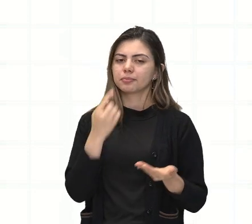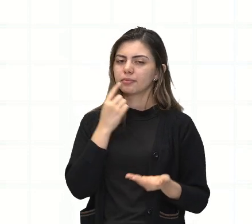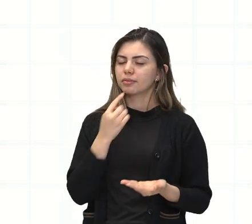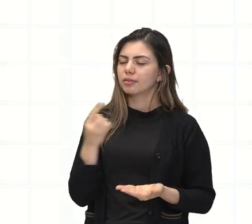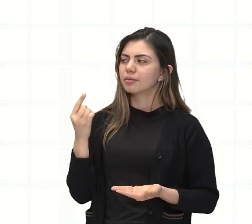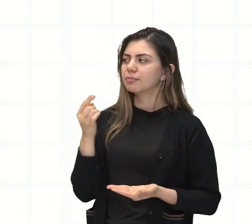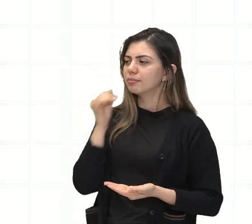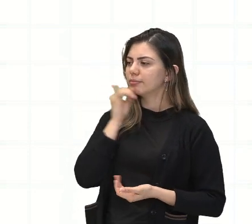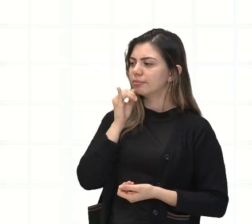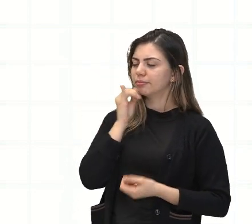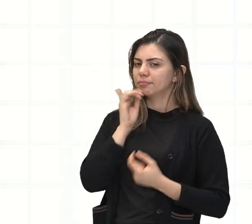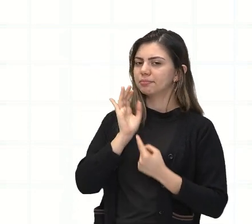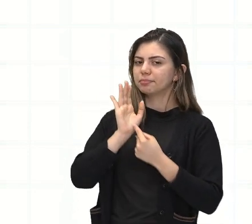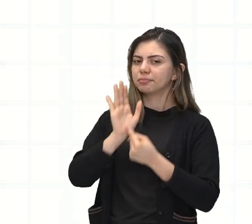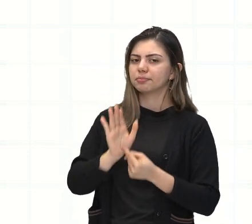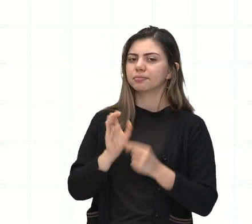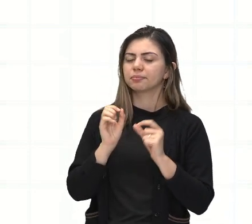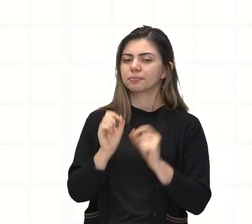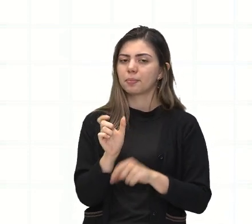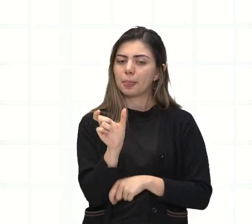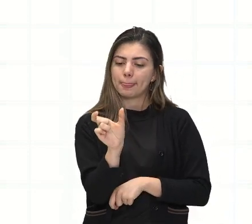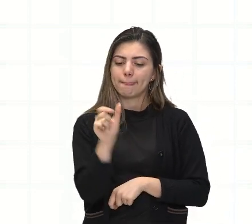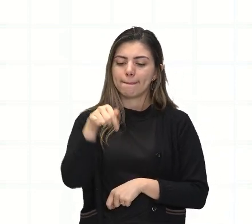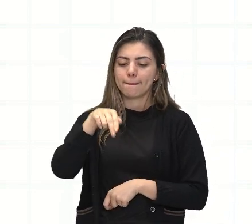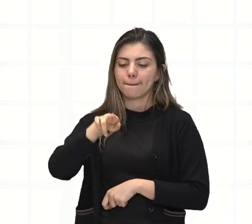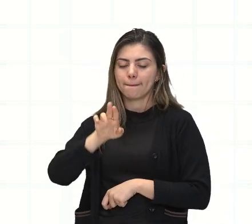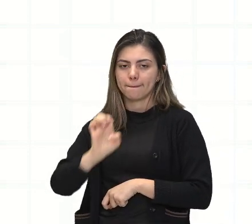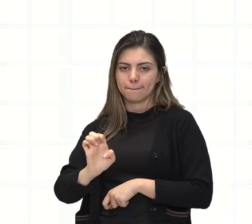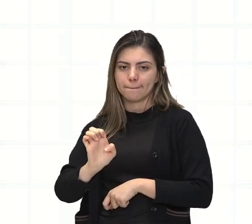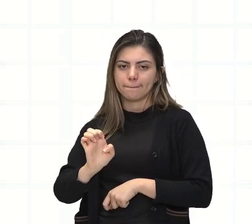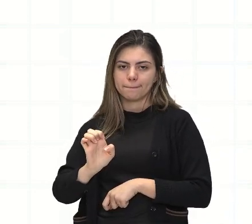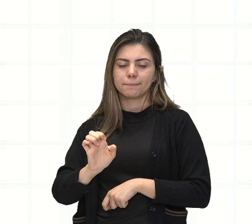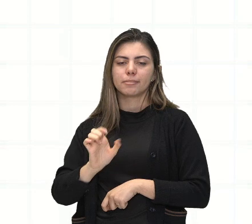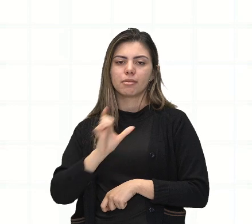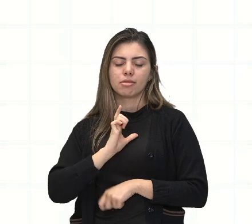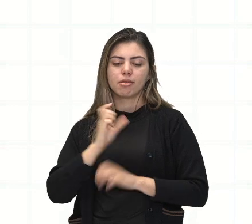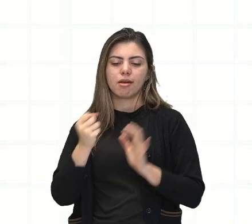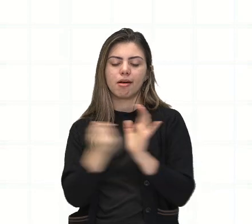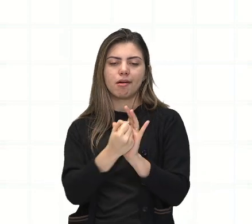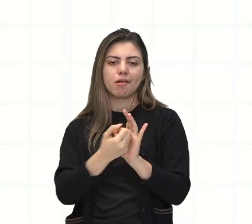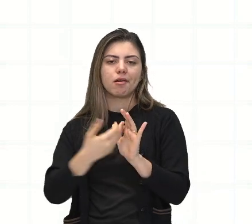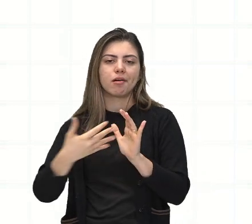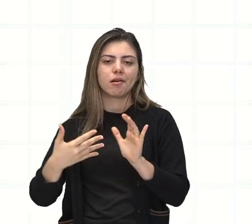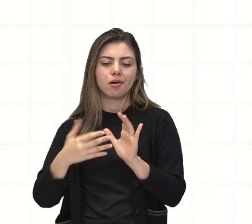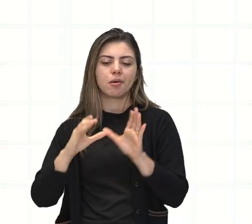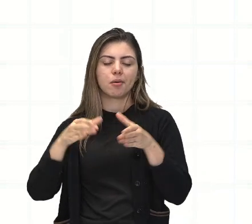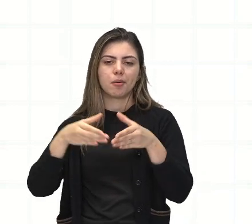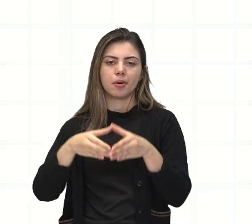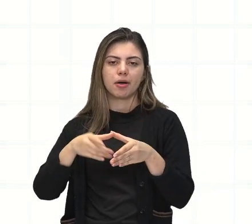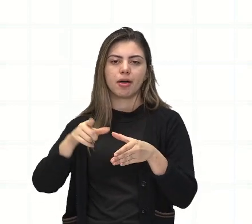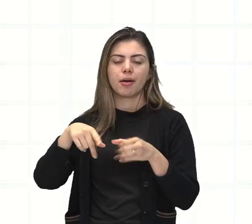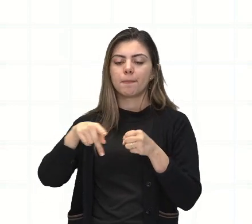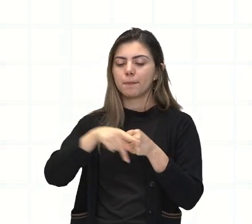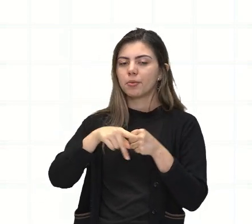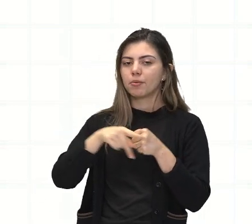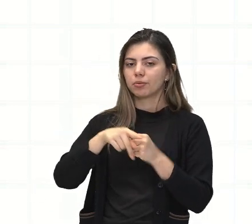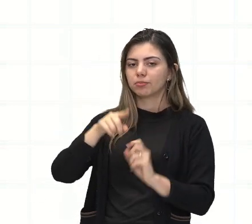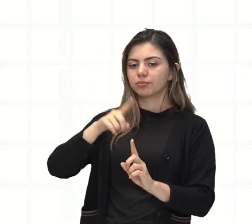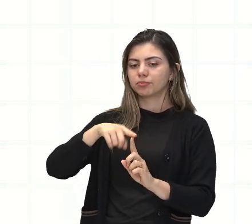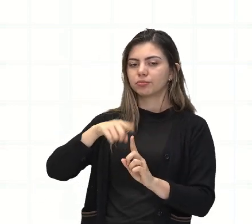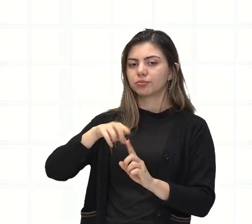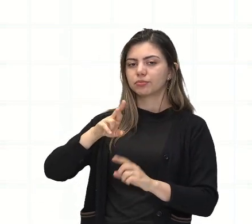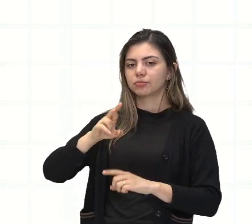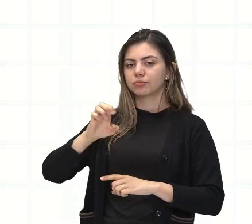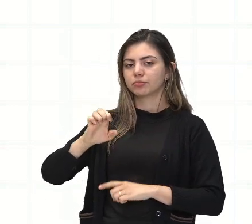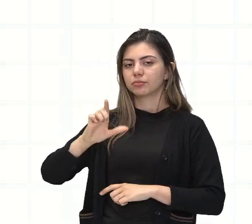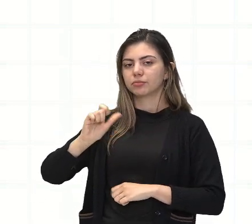nesse exemplo, a palavra que classifica-se como um pronome relativo, certo?